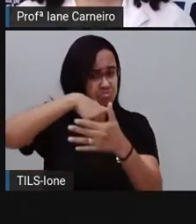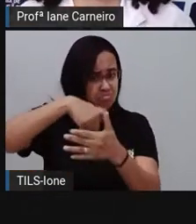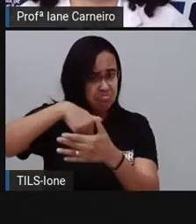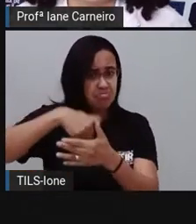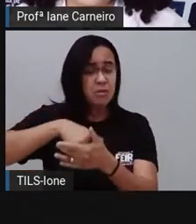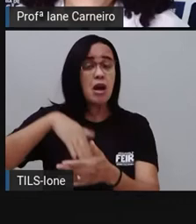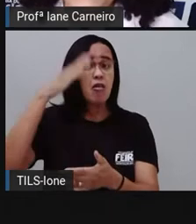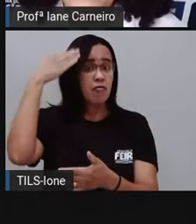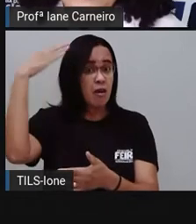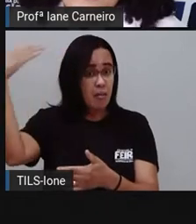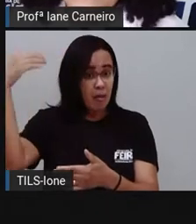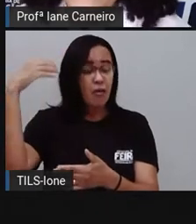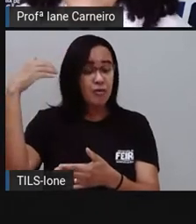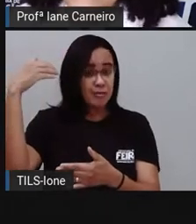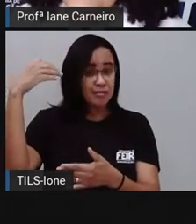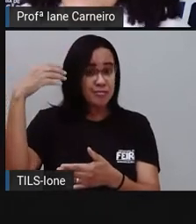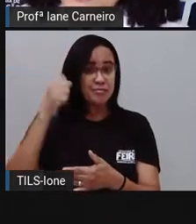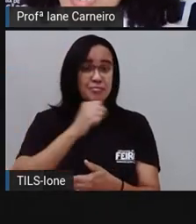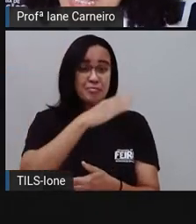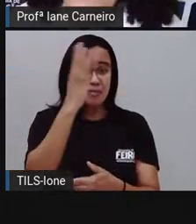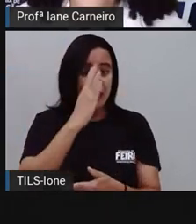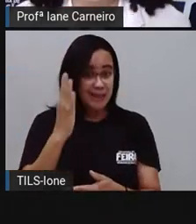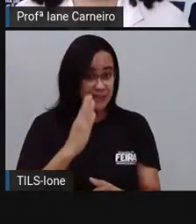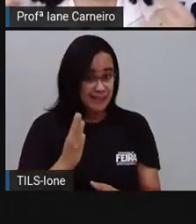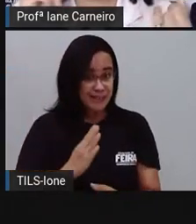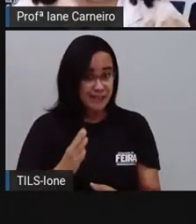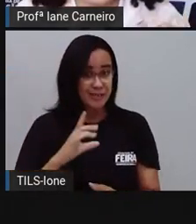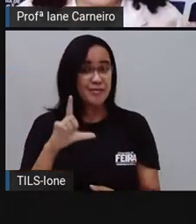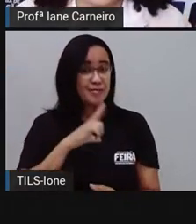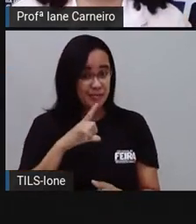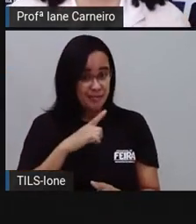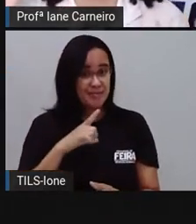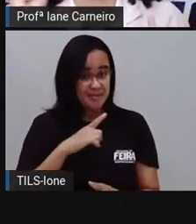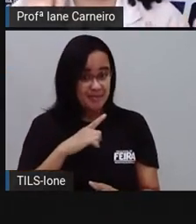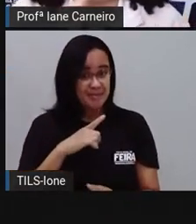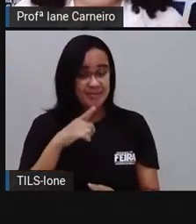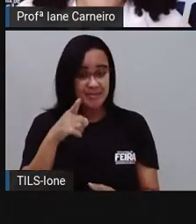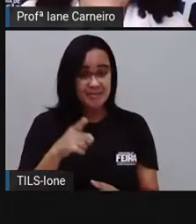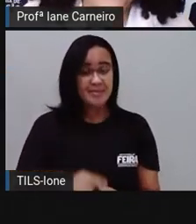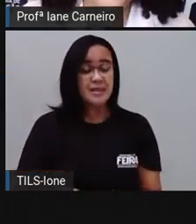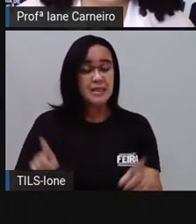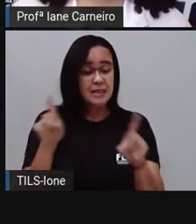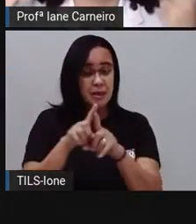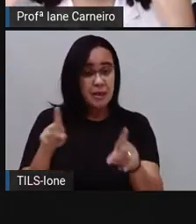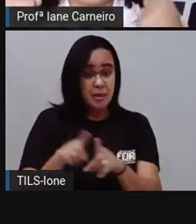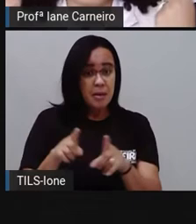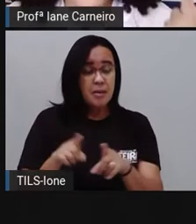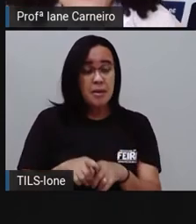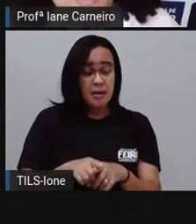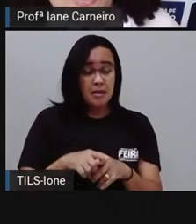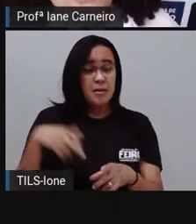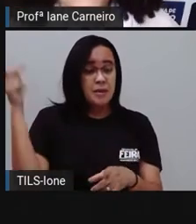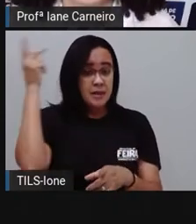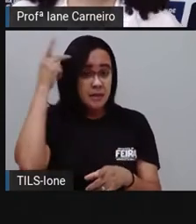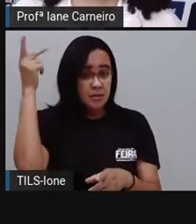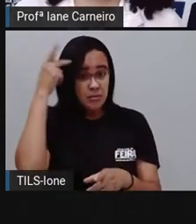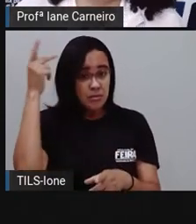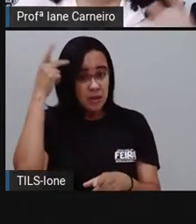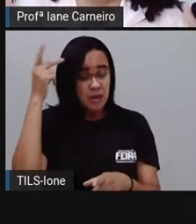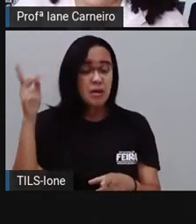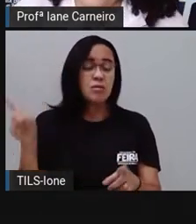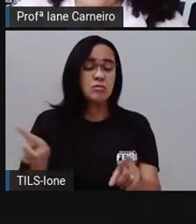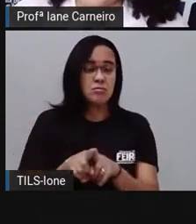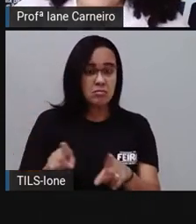Brasil. Vocês estão vendo aqui, ó, camisa do Grêmio. Ele jogou no Grêmio, no São Paulo, no Flamengo, né?